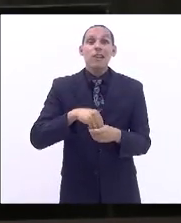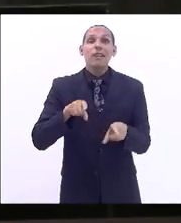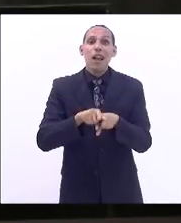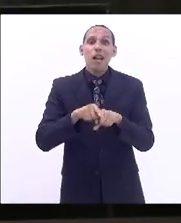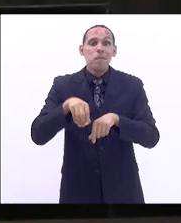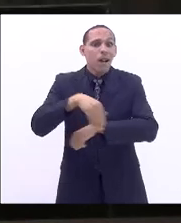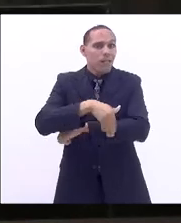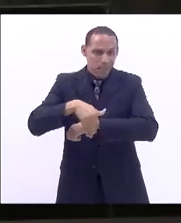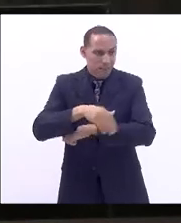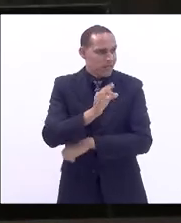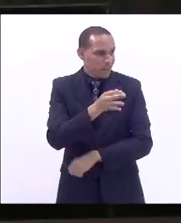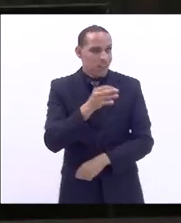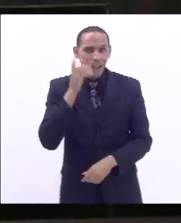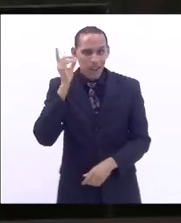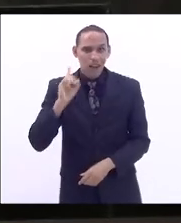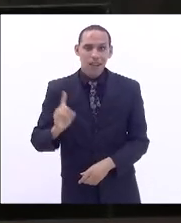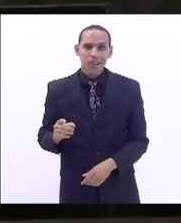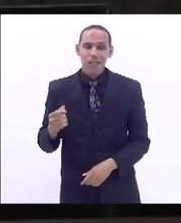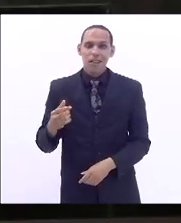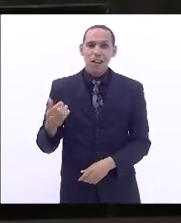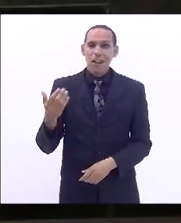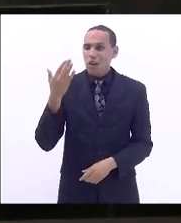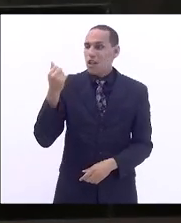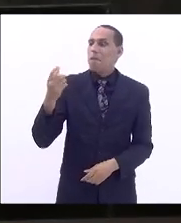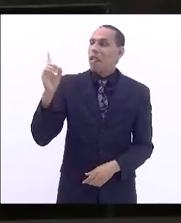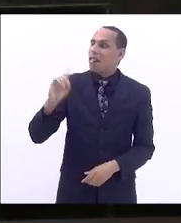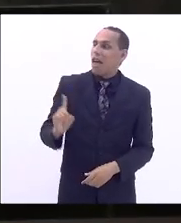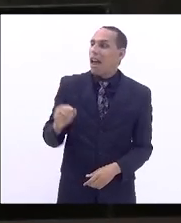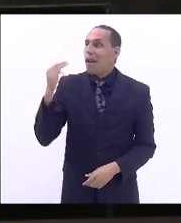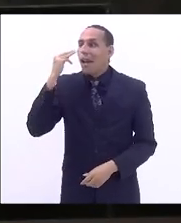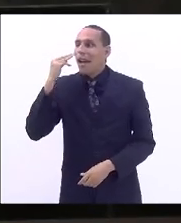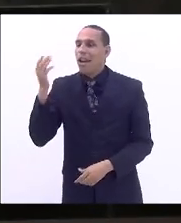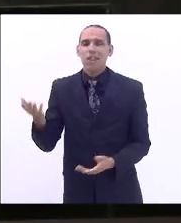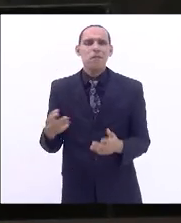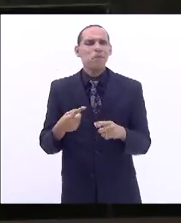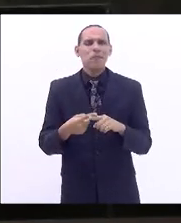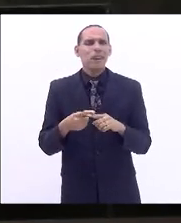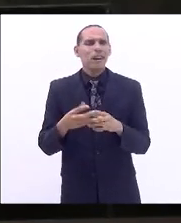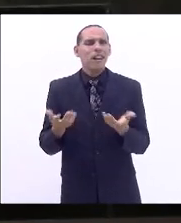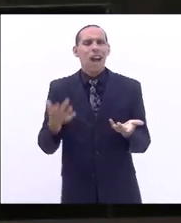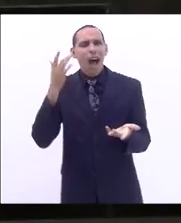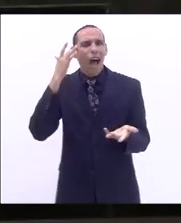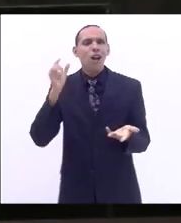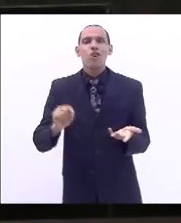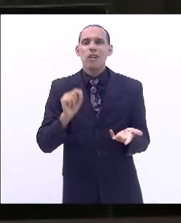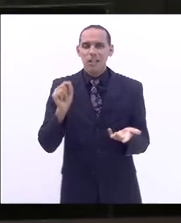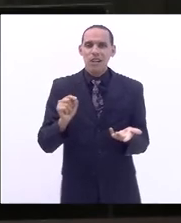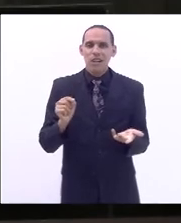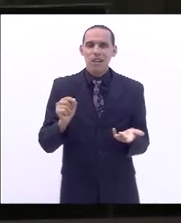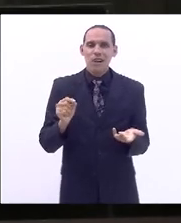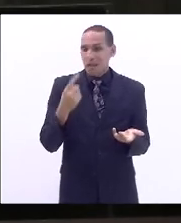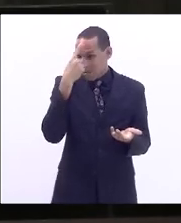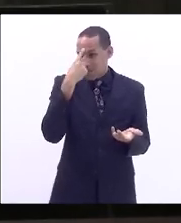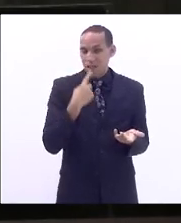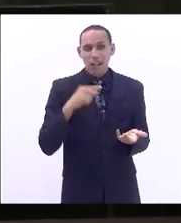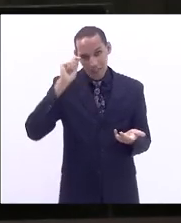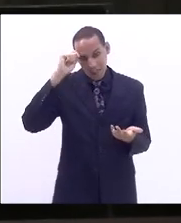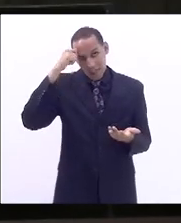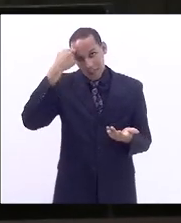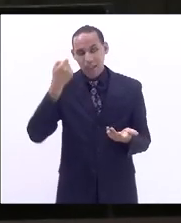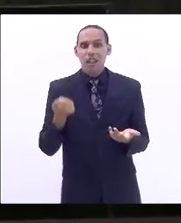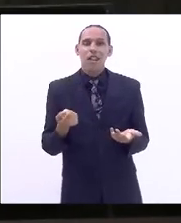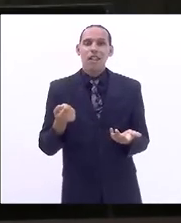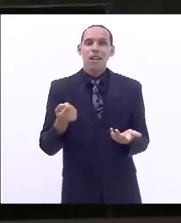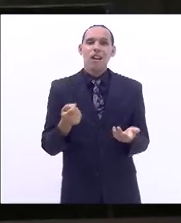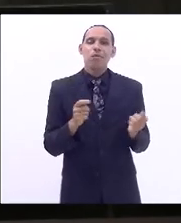rua dela Dani Monteiro só chamada de Dani a Mônica Porque considera-se que o perfil negro é